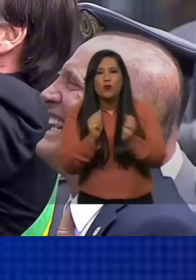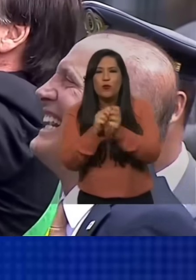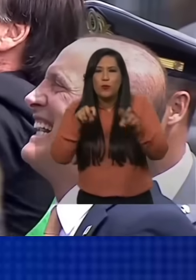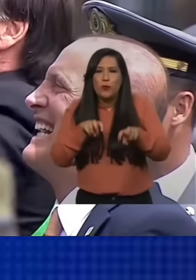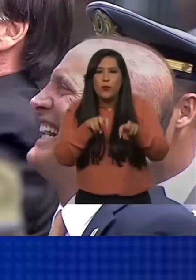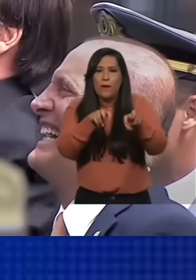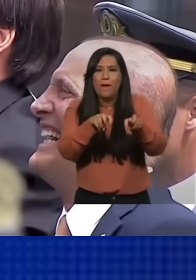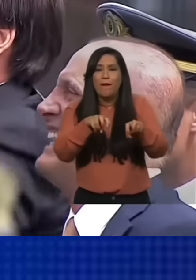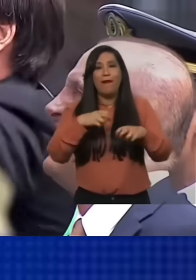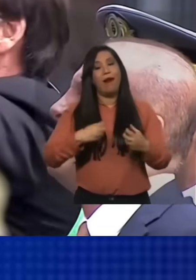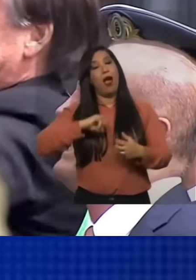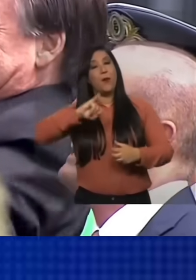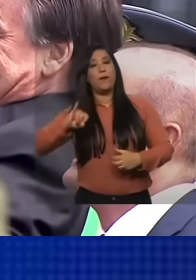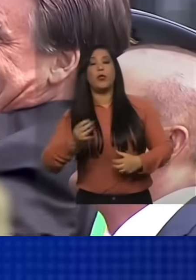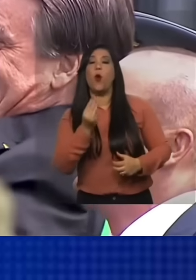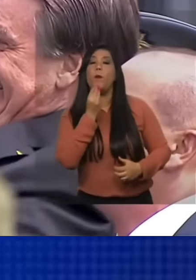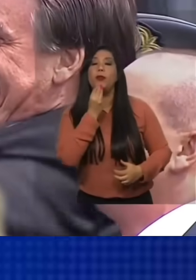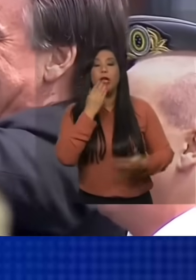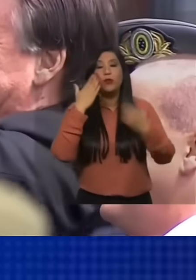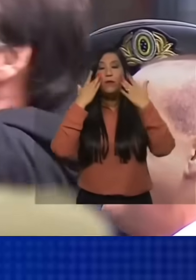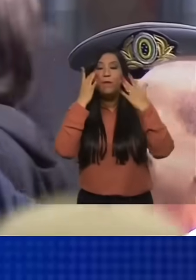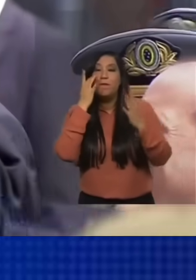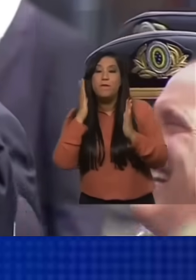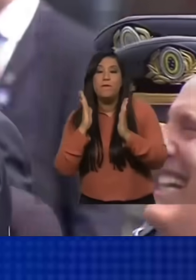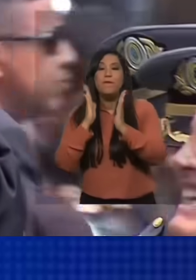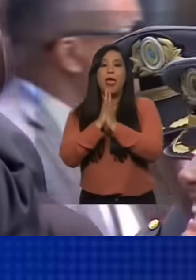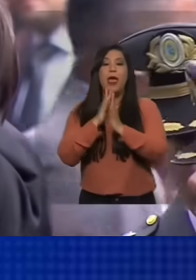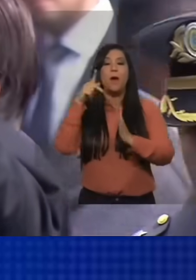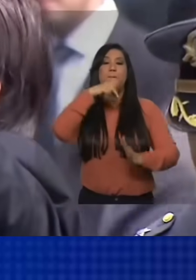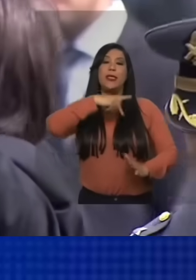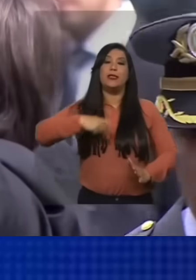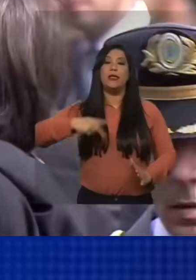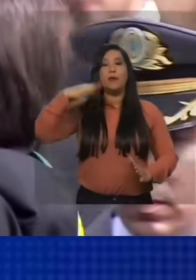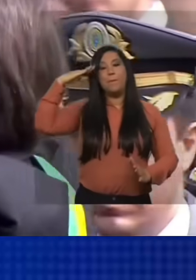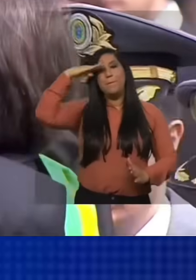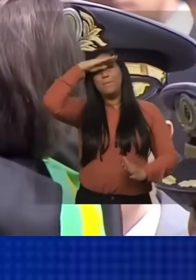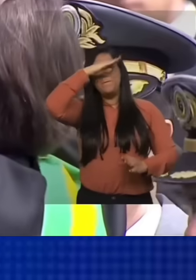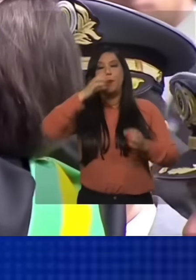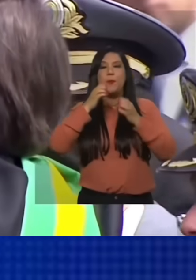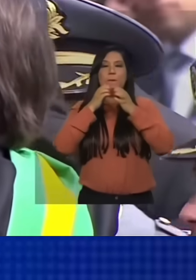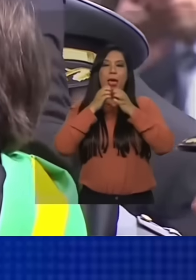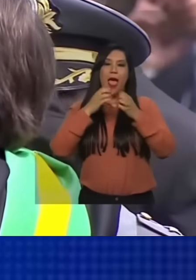sempre vê na televisão, falando. Tão distante, né? Agora tão distante, tá tão perto. Exatamente.